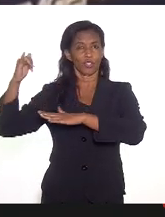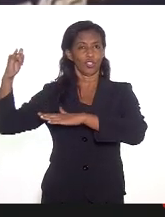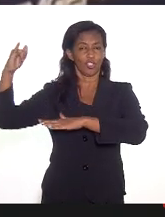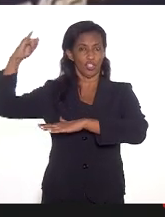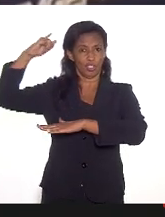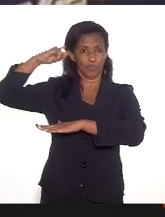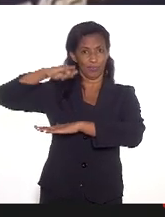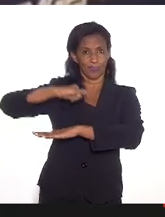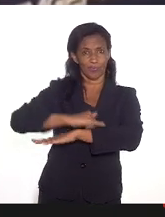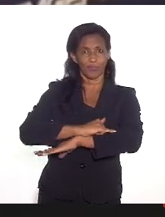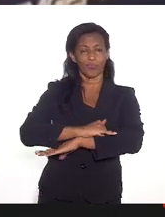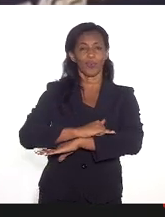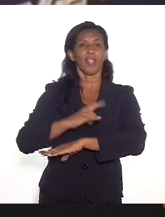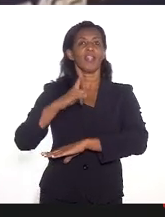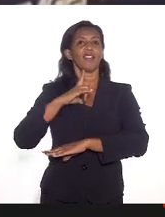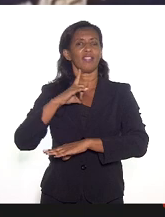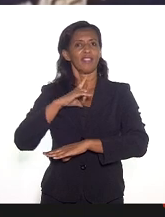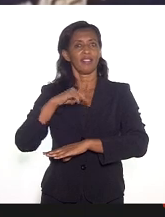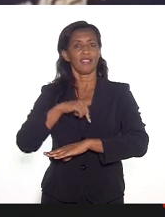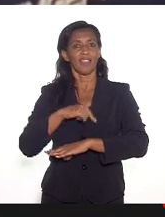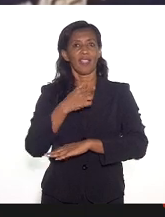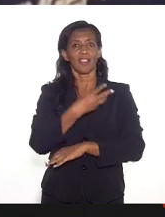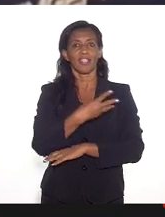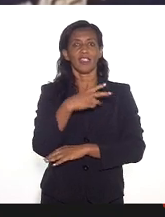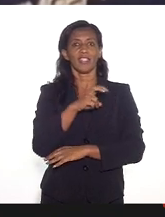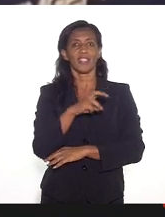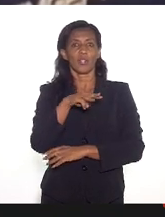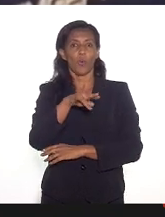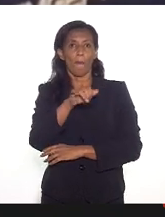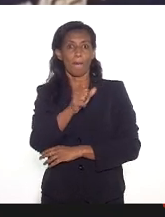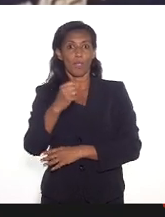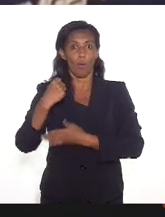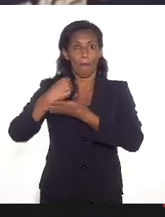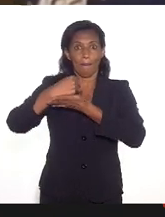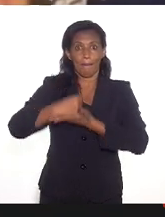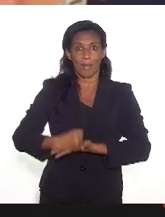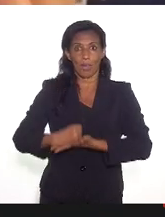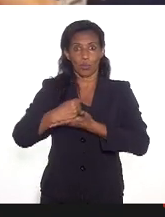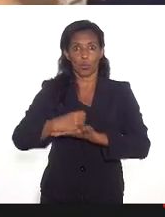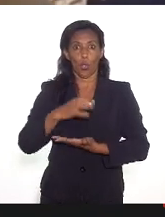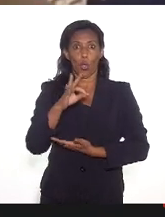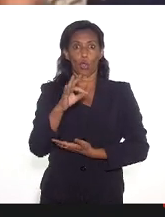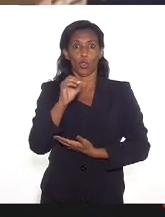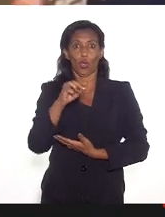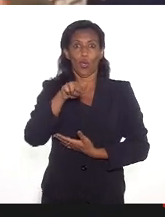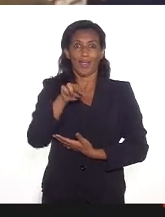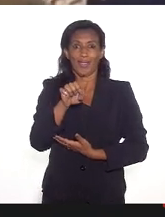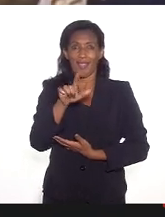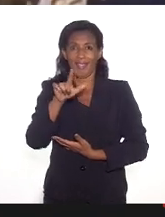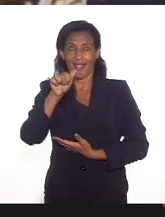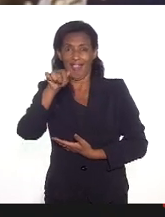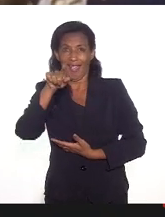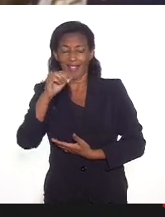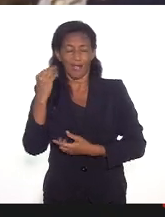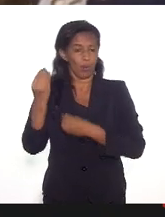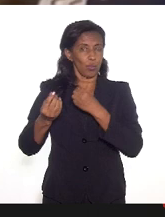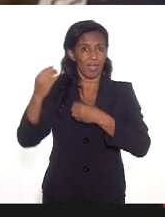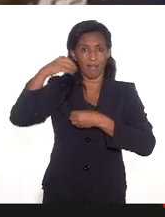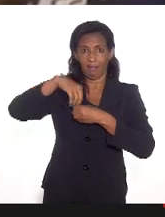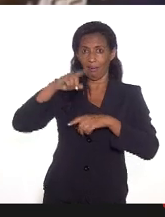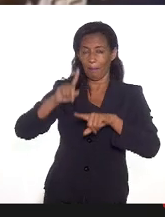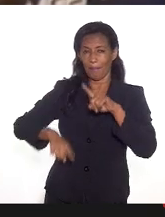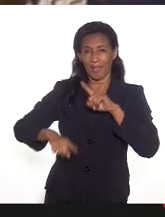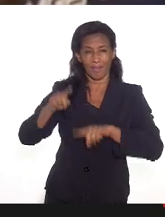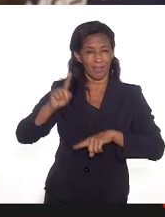que é um navio de 35 mil toneladas de deslocamento, que dá para imaginar o que ele tem de materiais